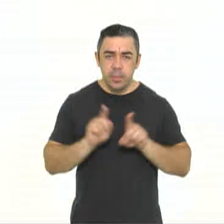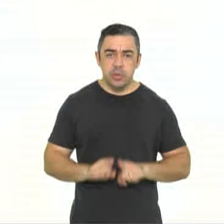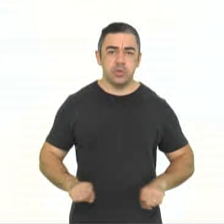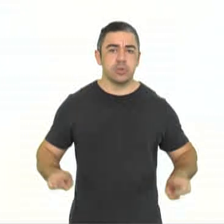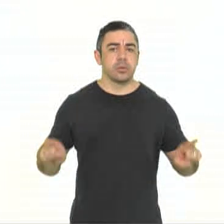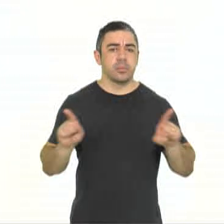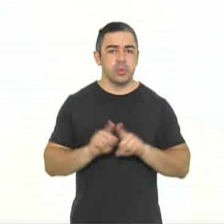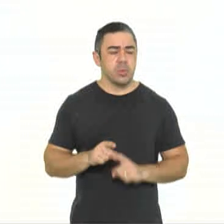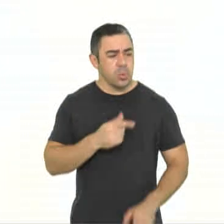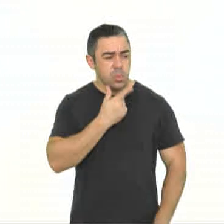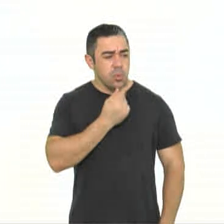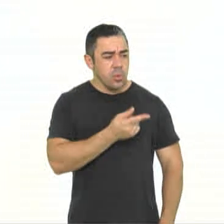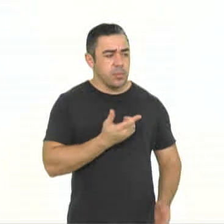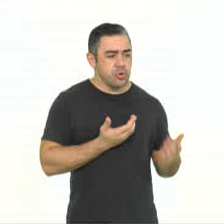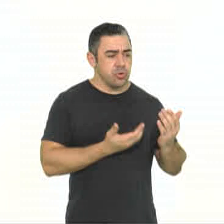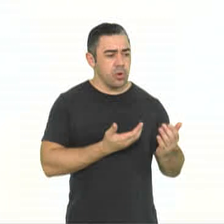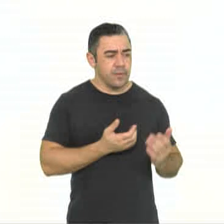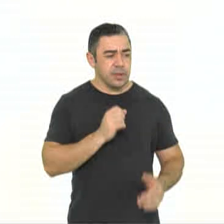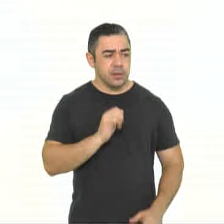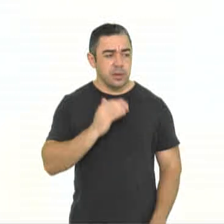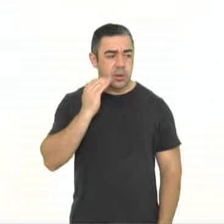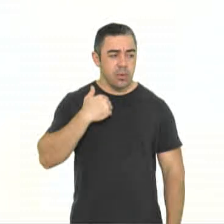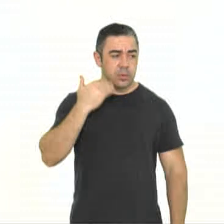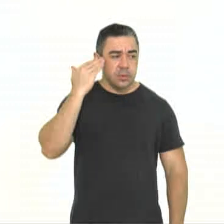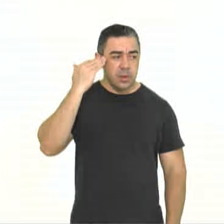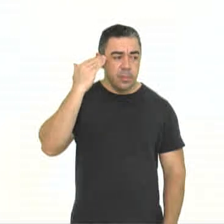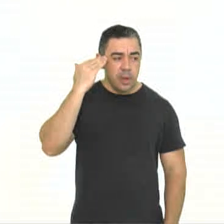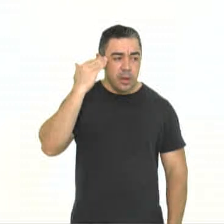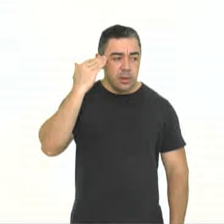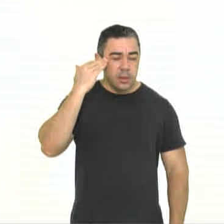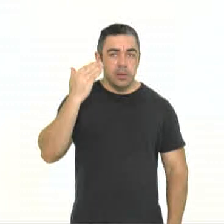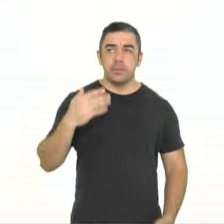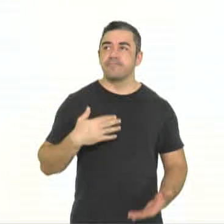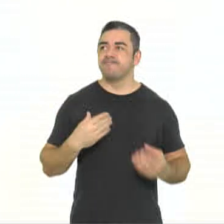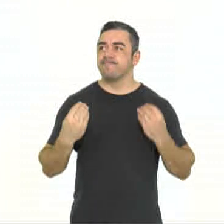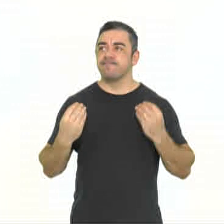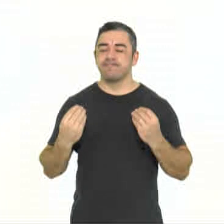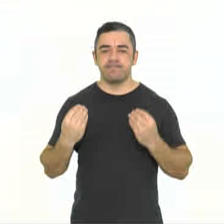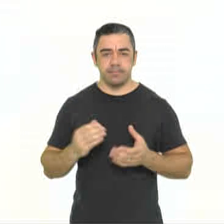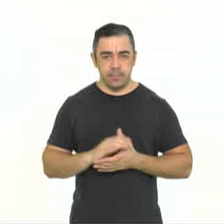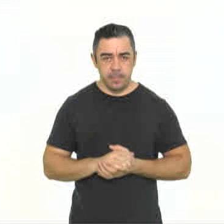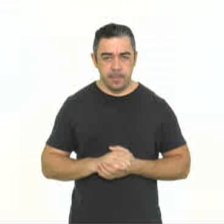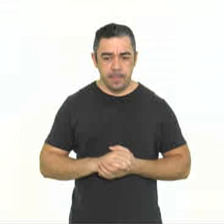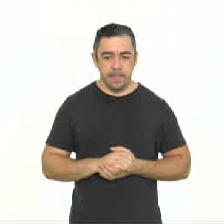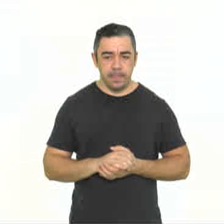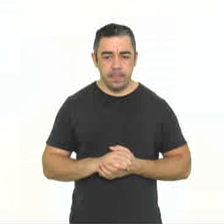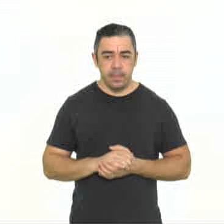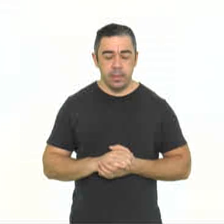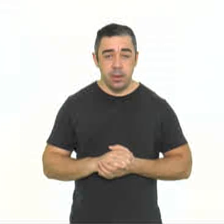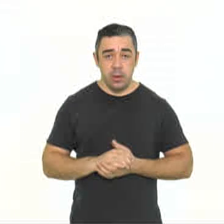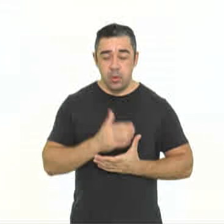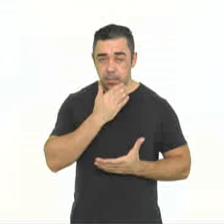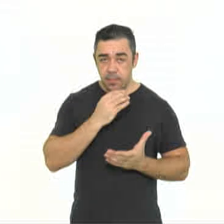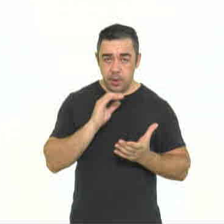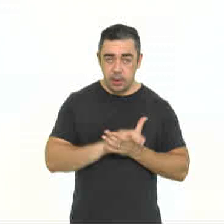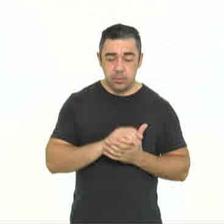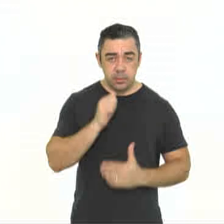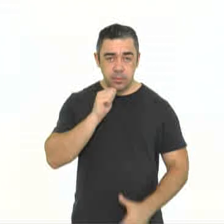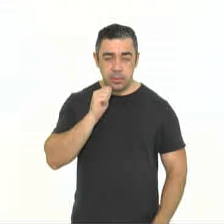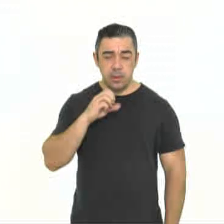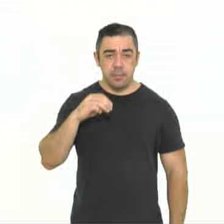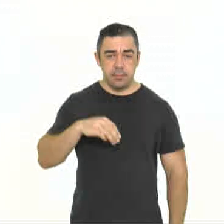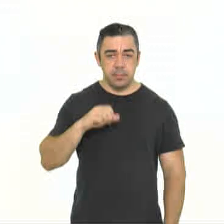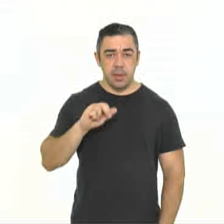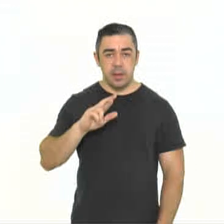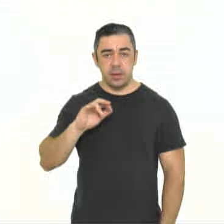Tão moço! Se eu soubesse isso, onde estava? O marido de Dona Maria da Glória, assim